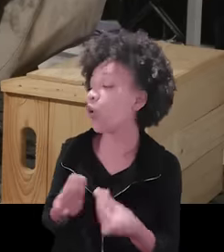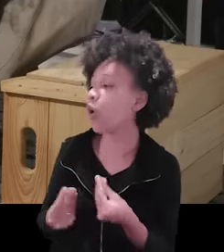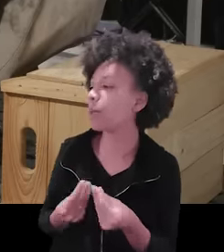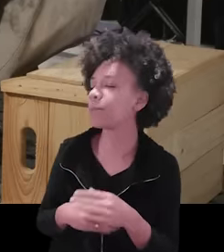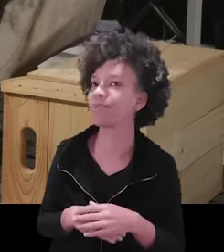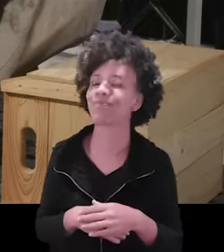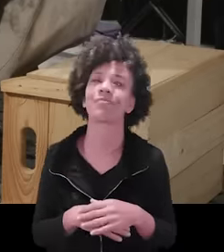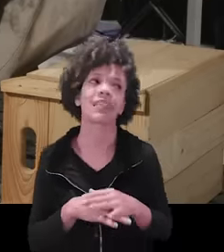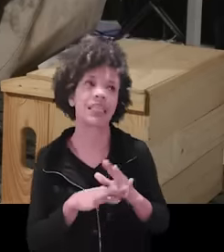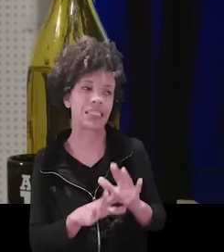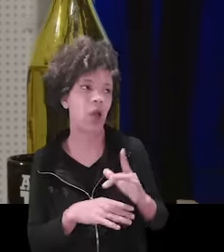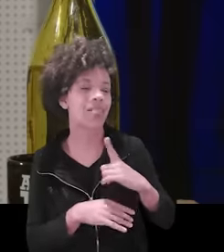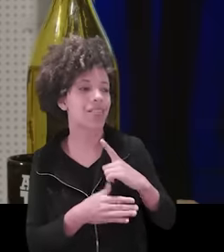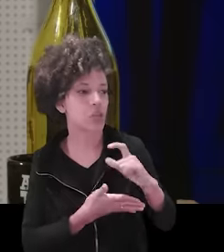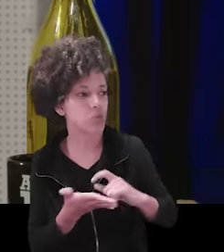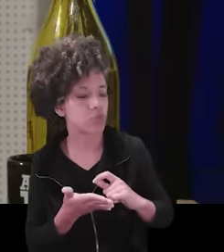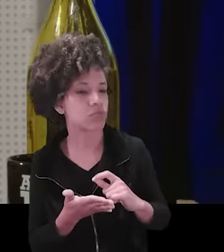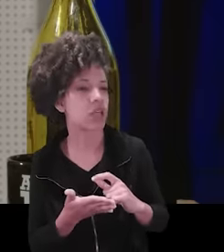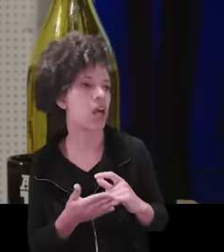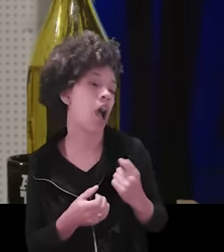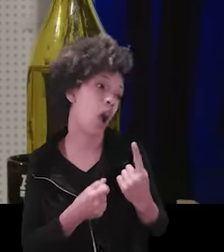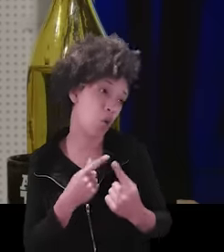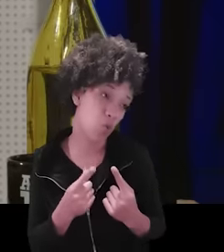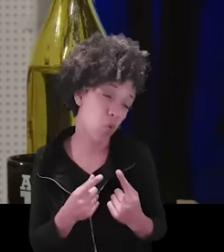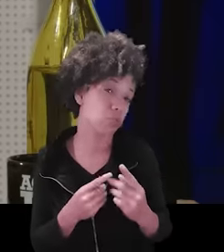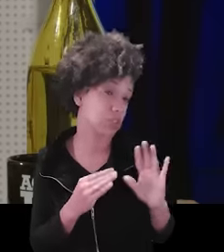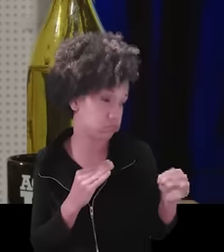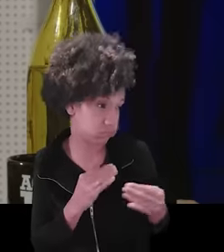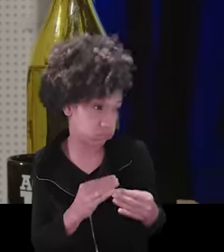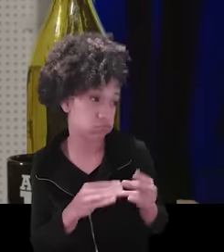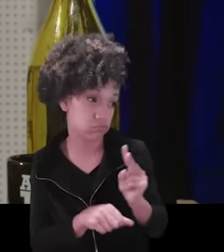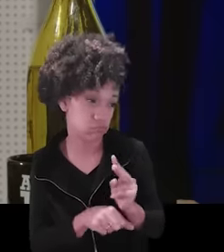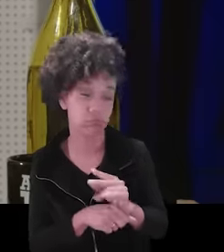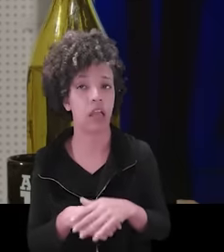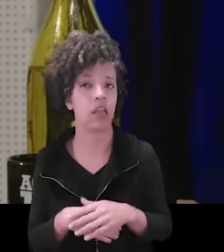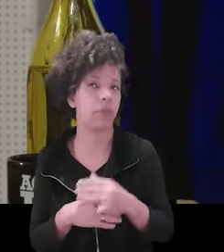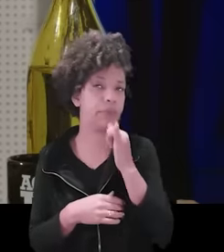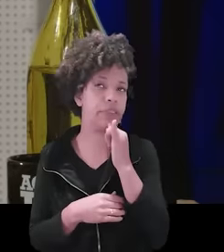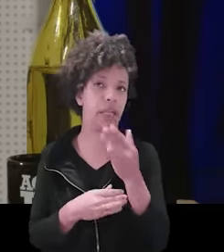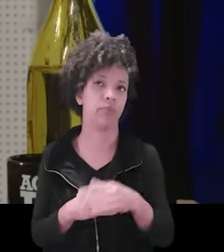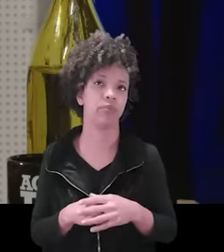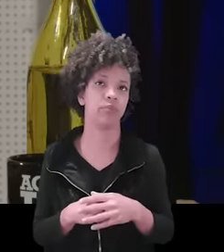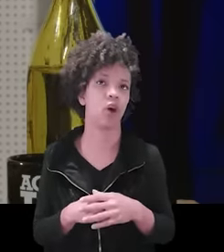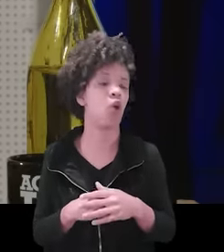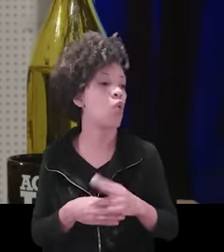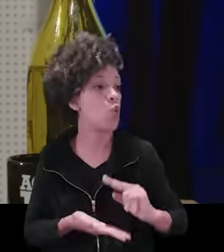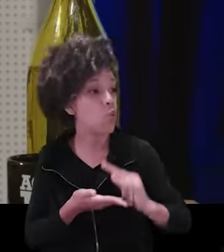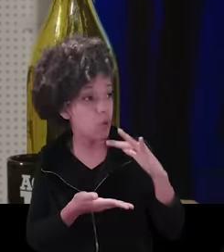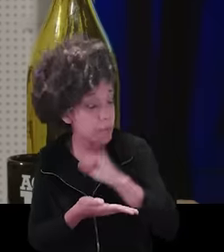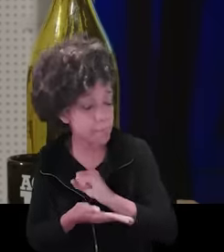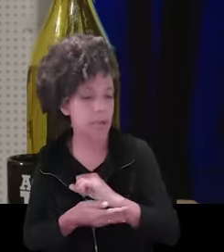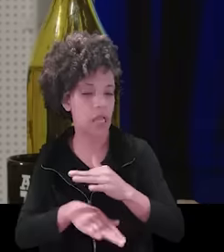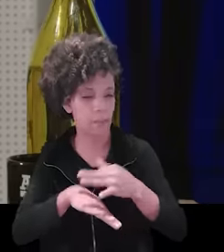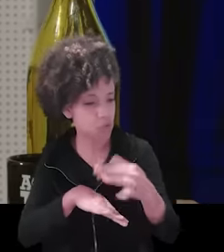que ter como é que é tem uns planos que eles cobrem algumas coisas assim a de repente a função